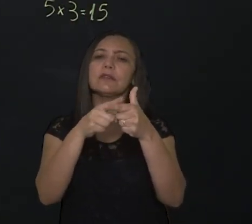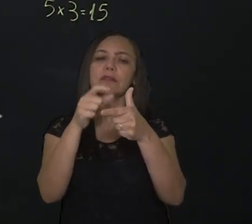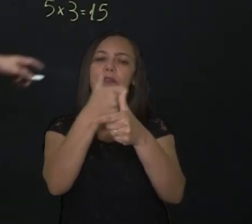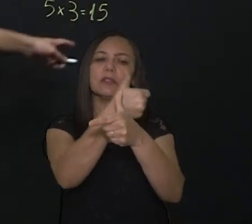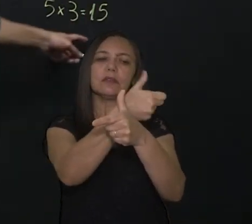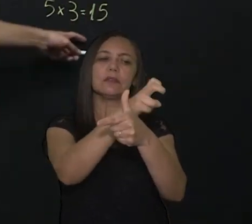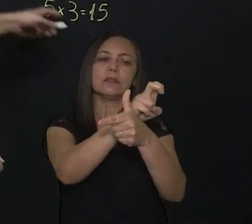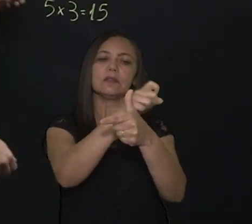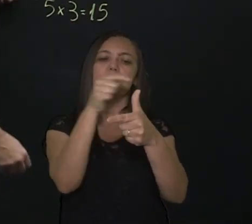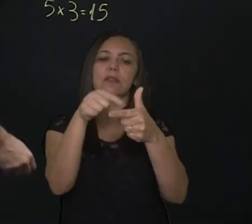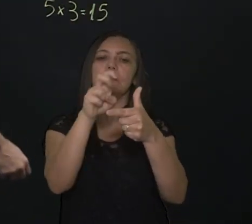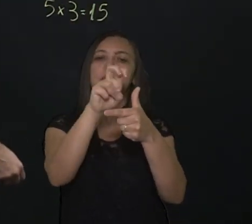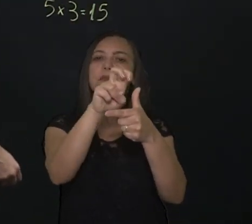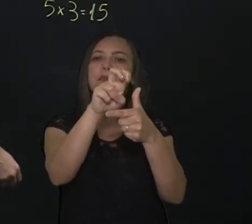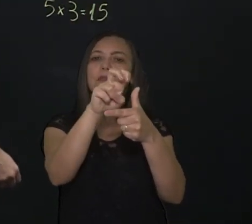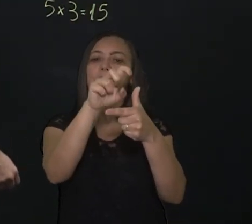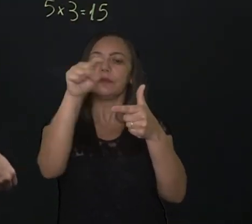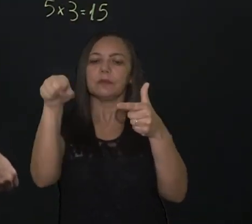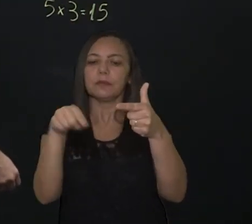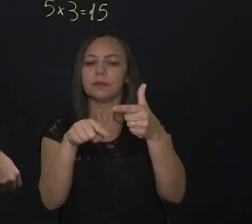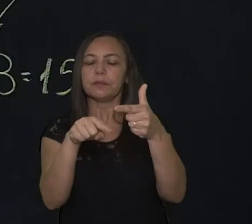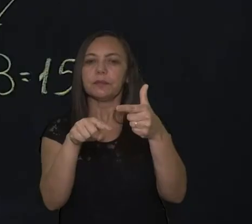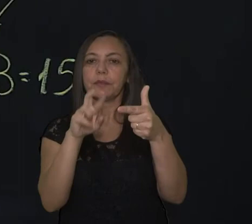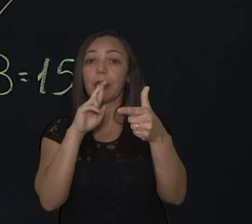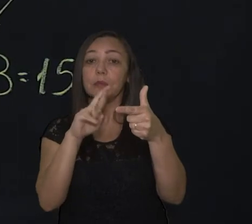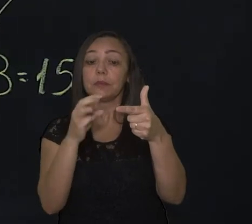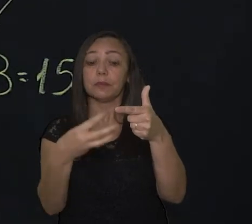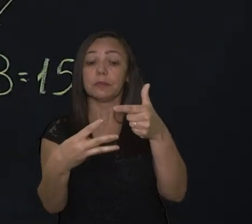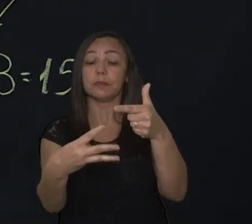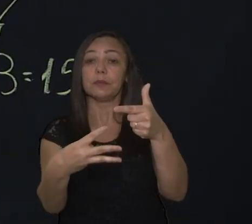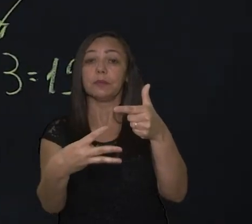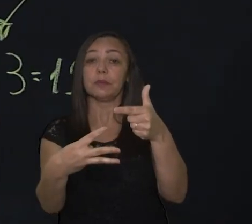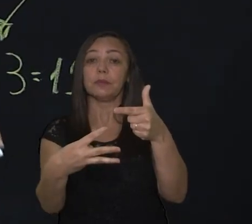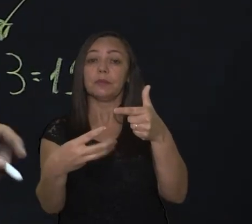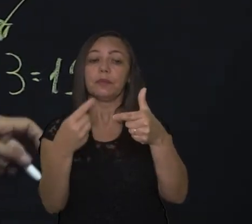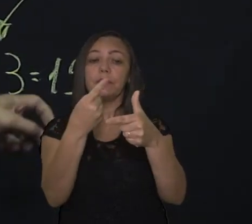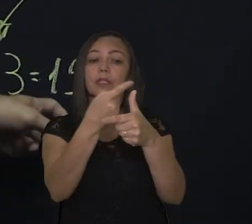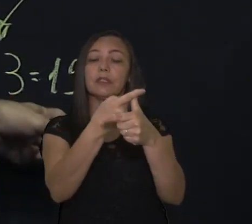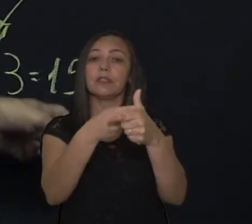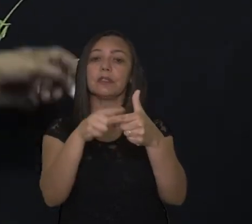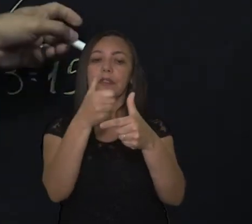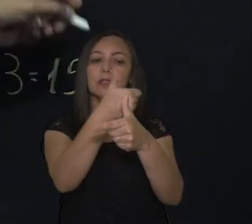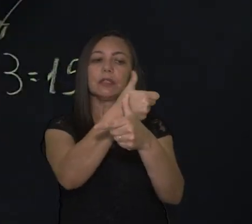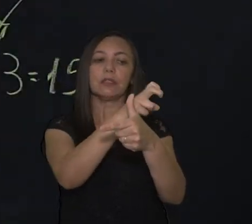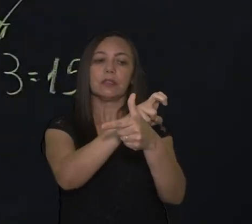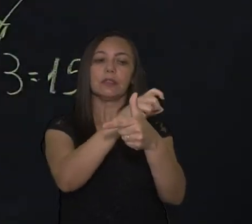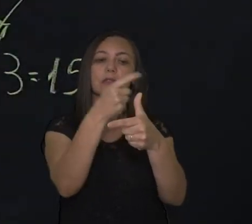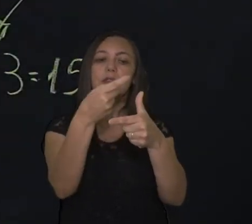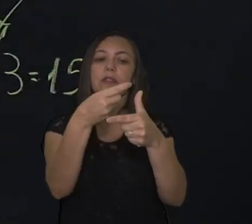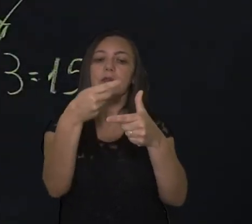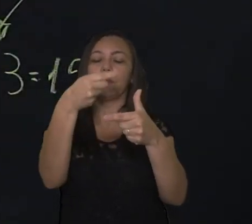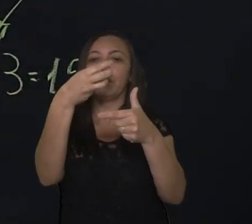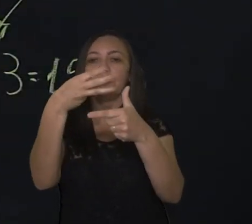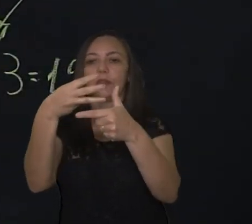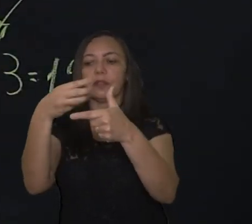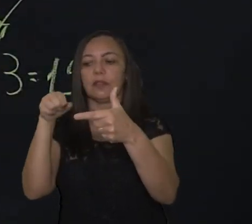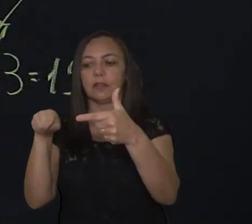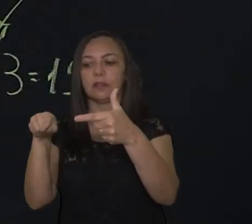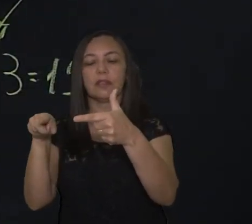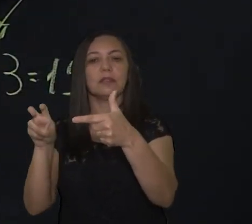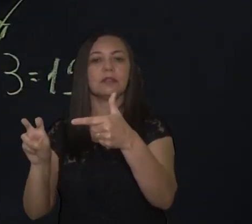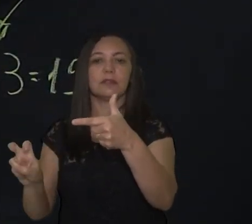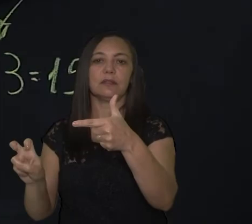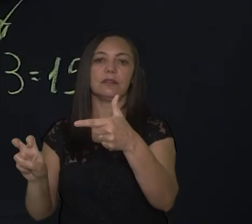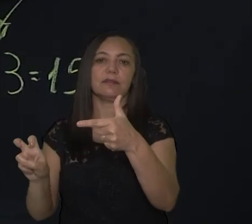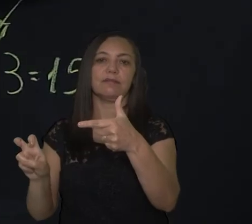Dividindo 15 por 5, o resultado é 3. Dividindo 15 por 3, o